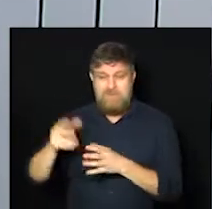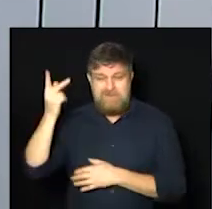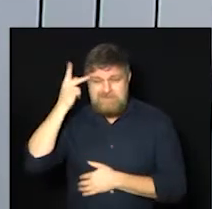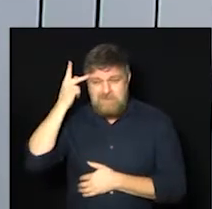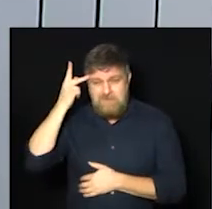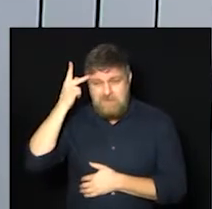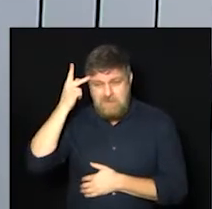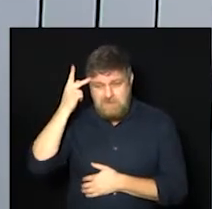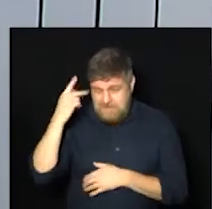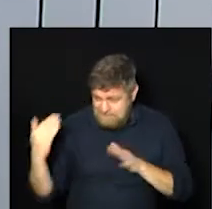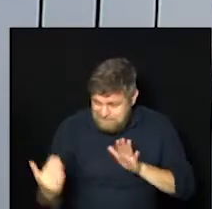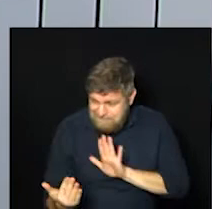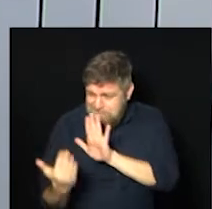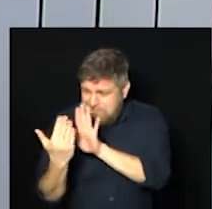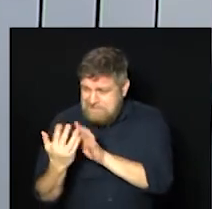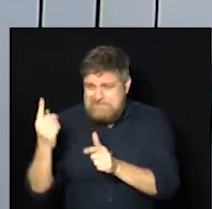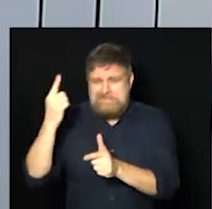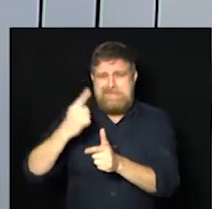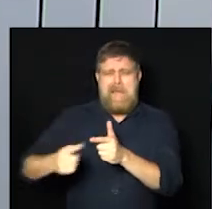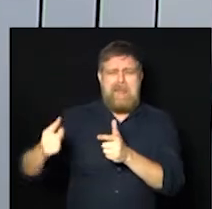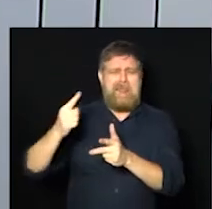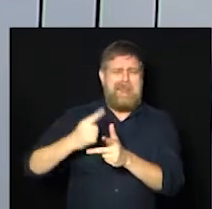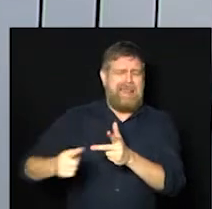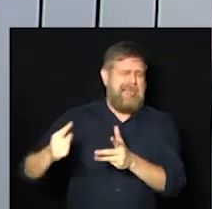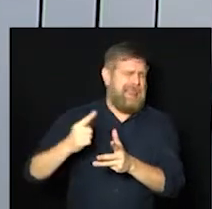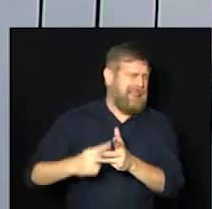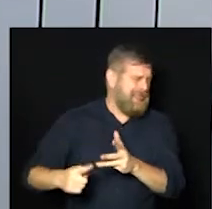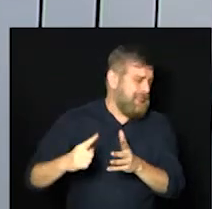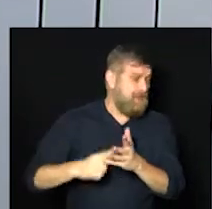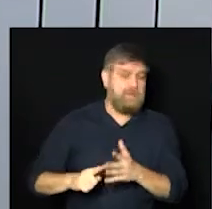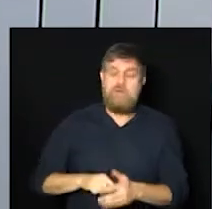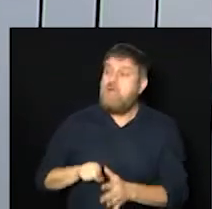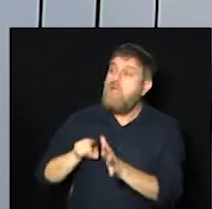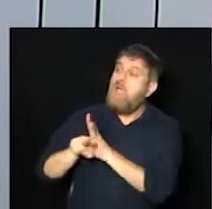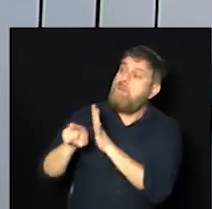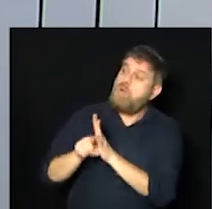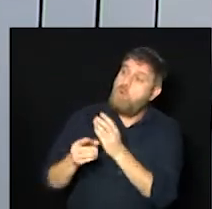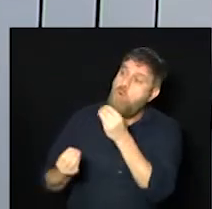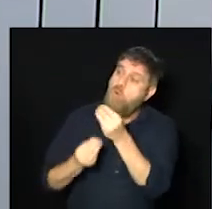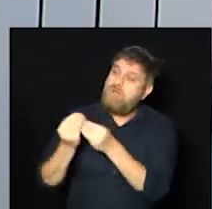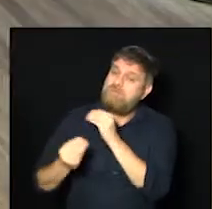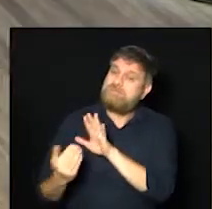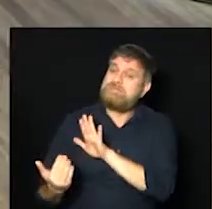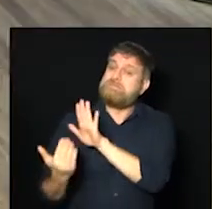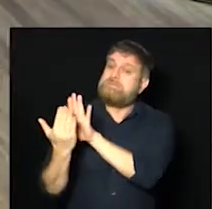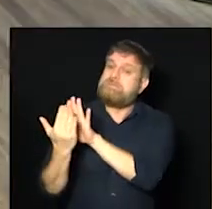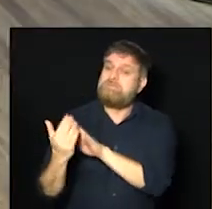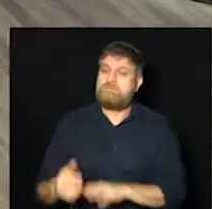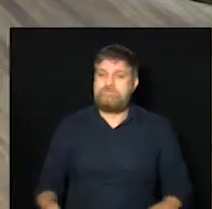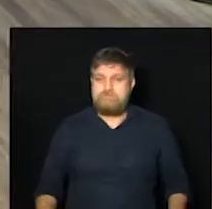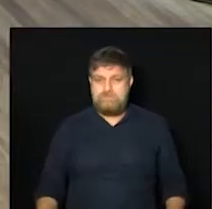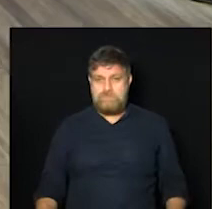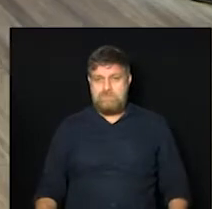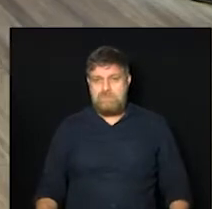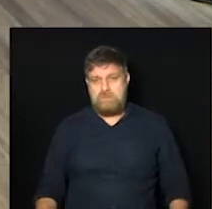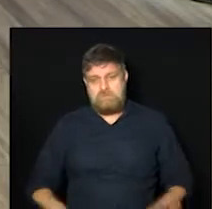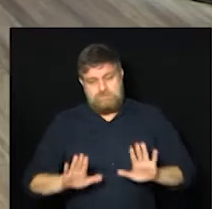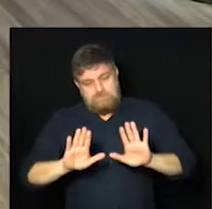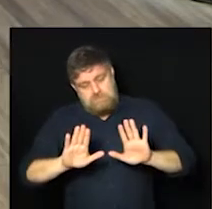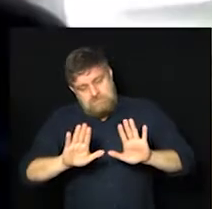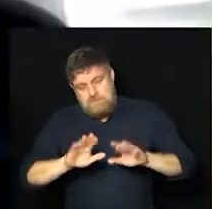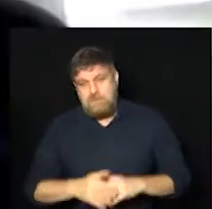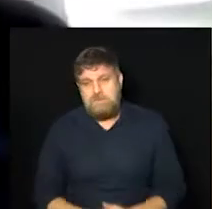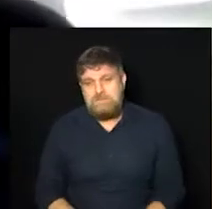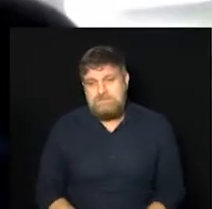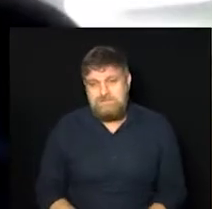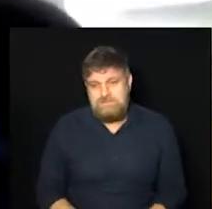já enfrentando todos esses problemas, né? Qual que é o panorama que você encontrou por lá? Não, assim,